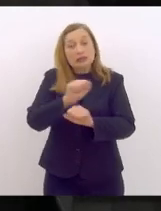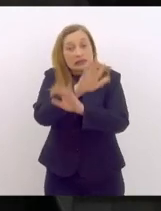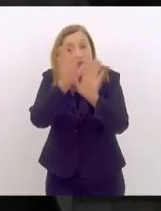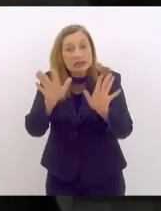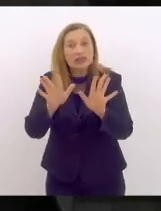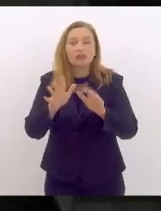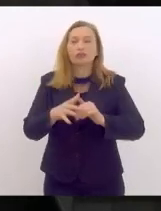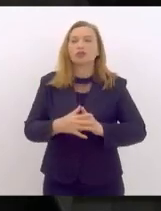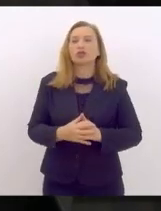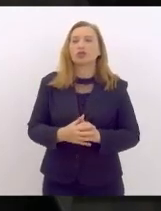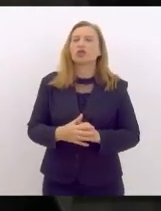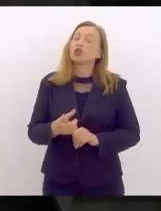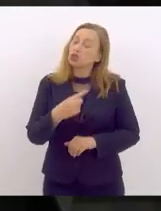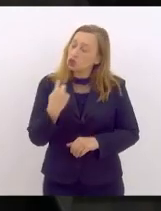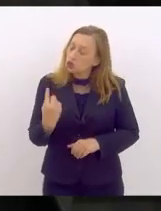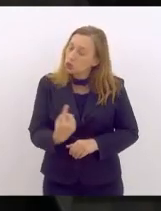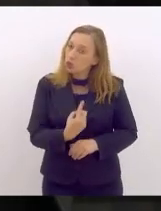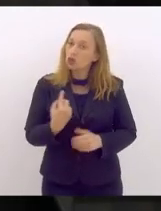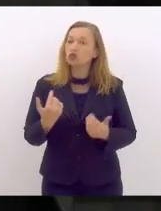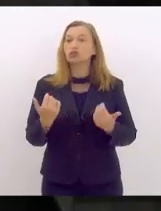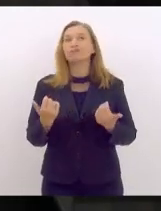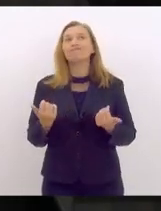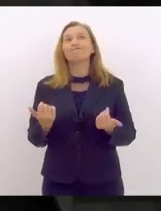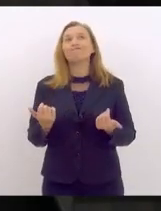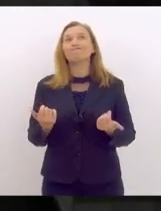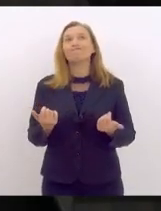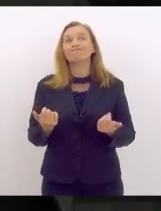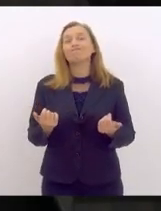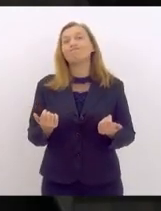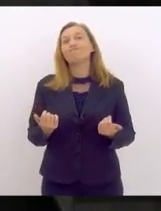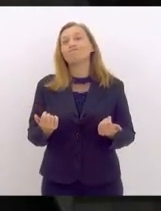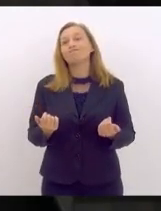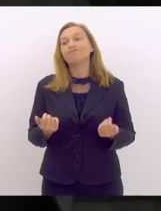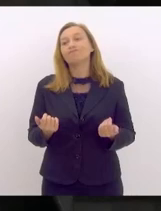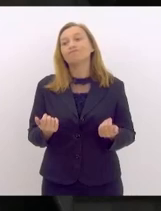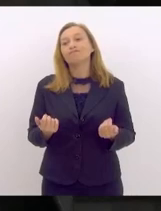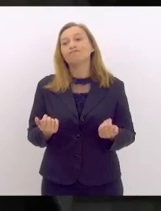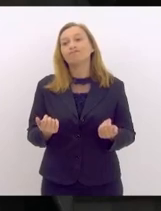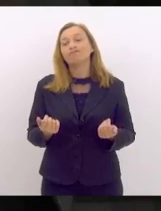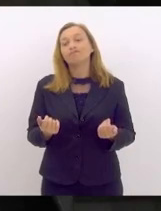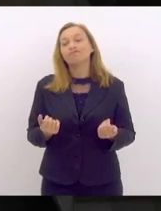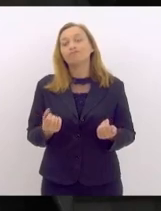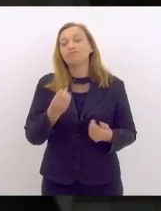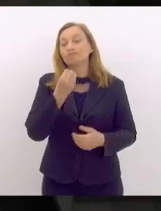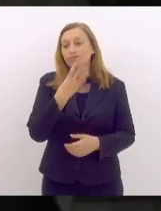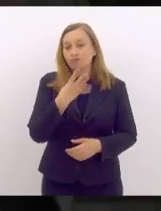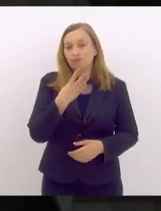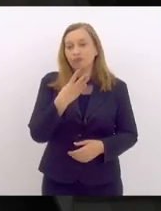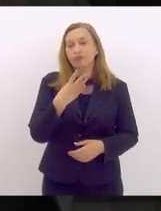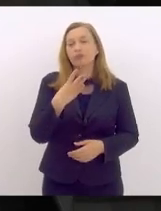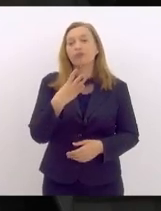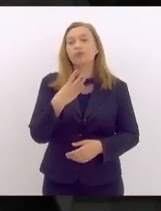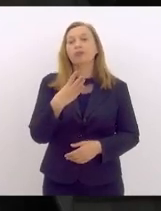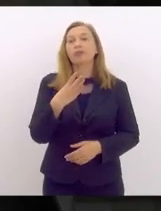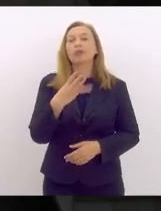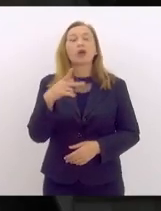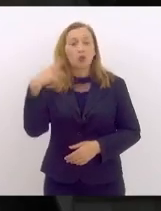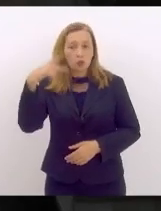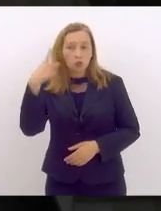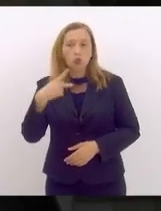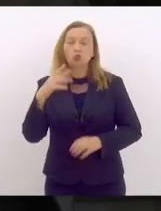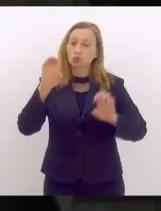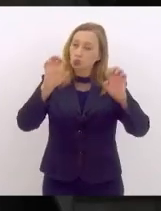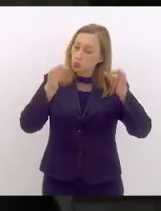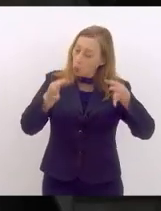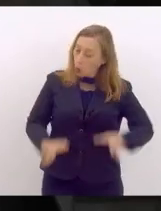claramente que nós temos os bons políticos e honestos